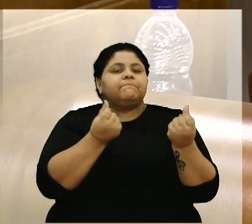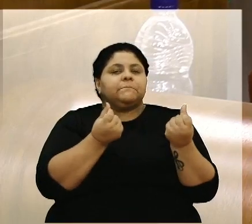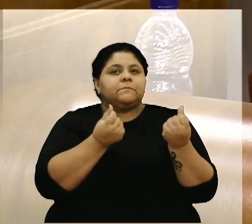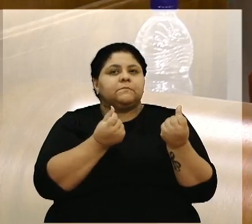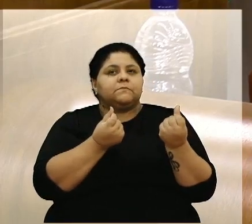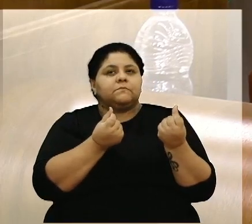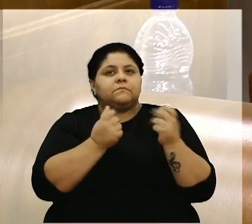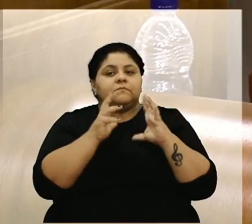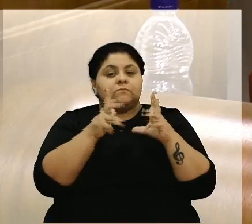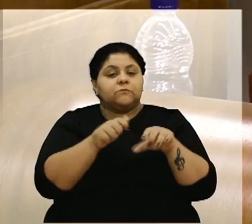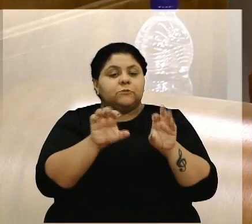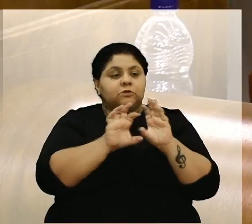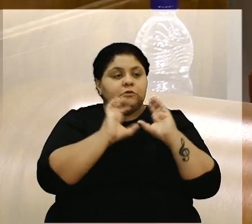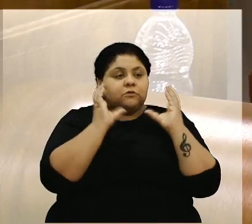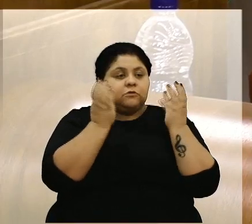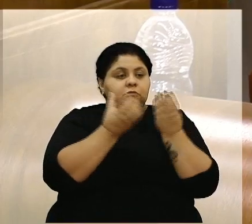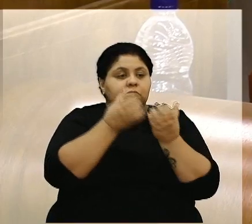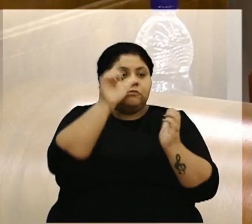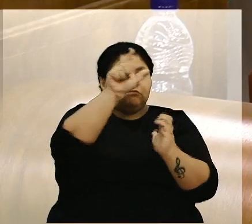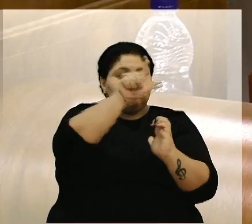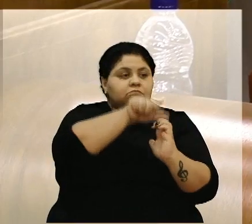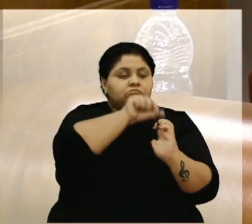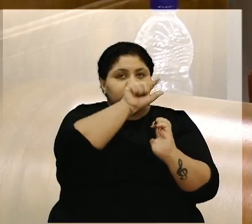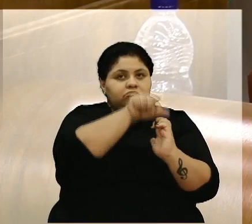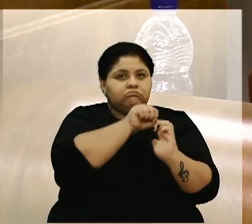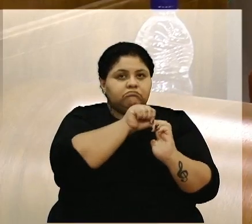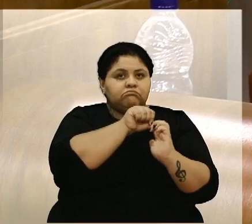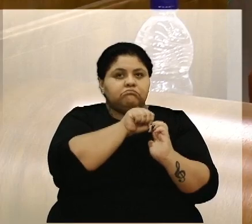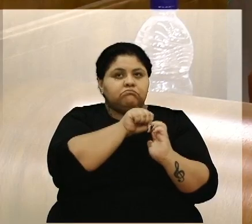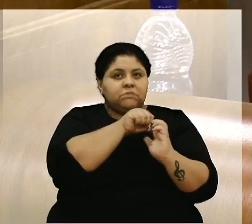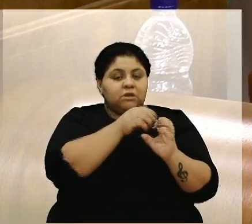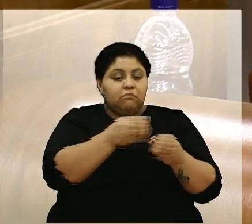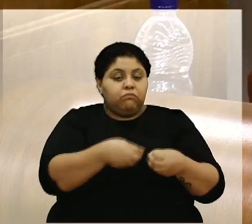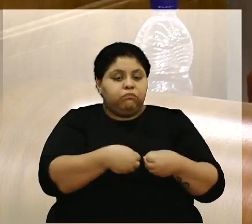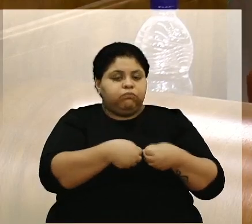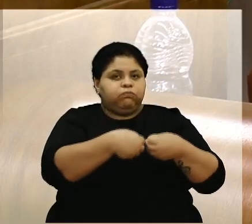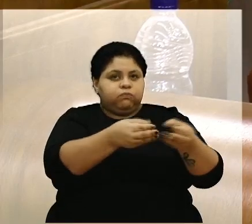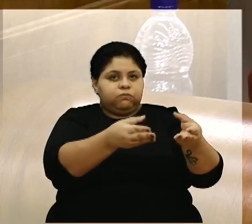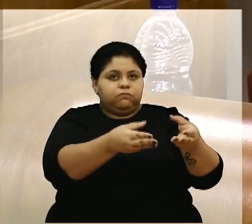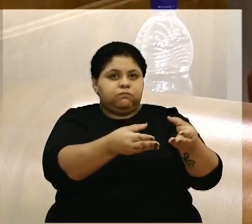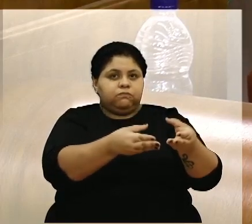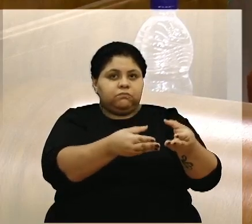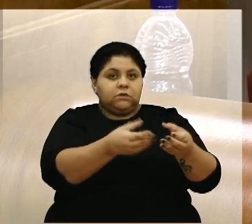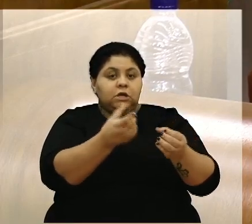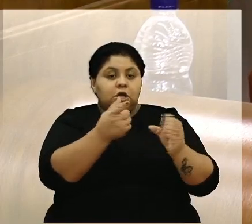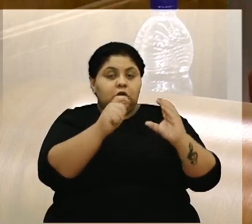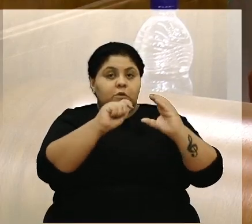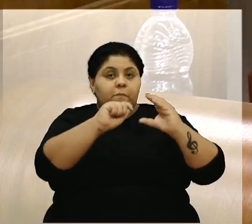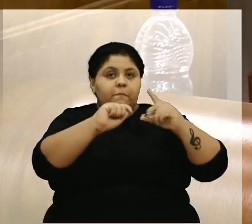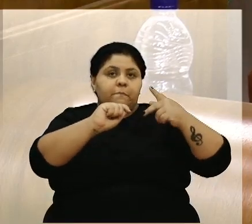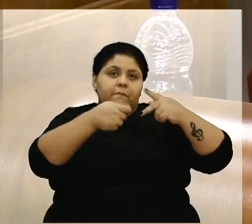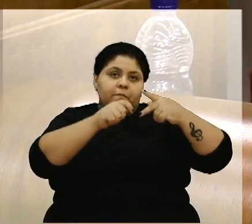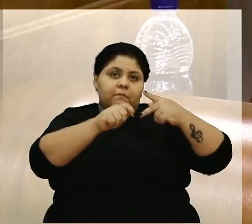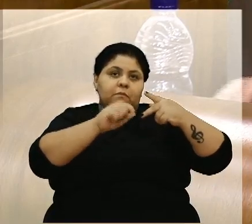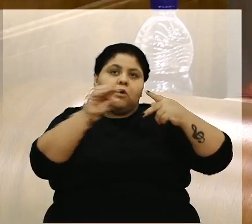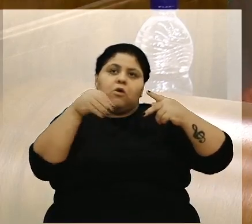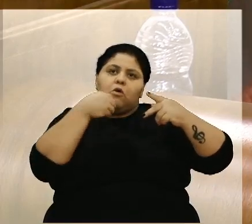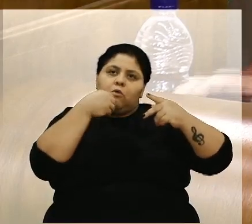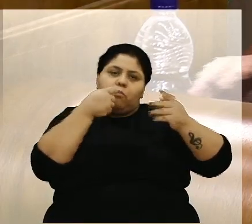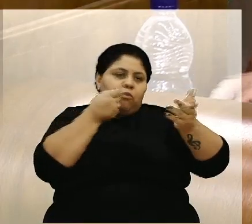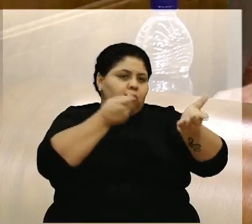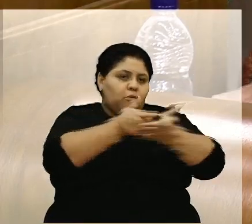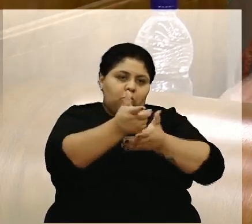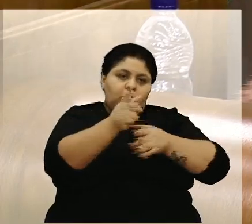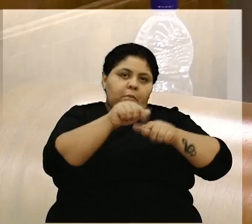de toda a comunidade, dos empresários, para destinar recursos para o Pix. Sim, o Pix vai comprar